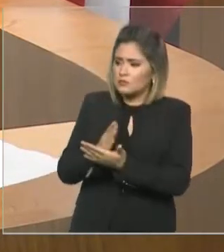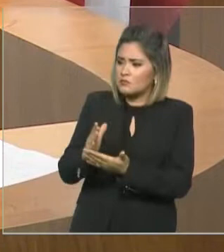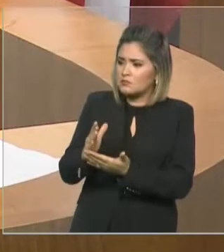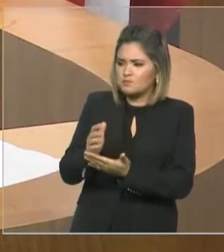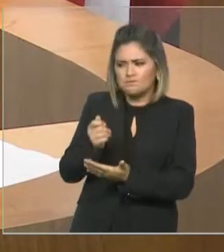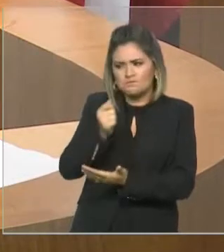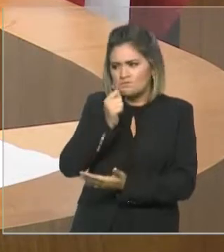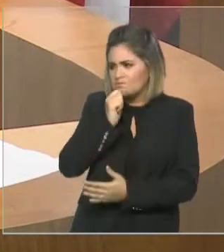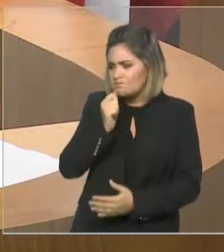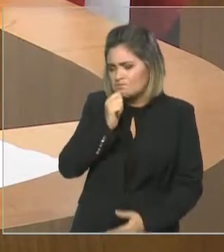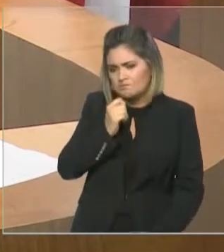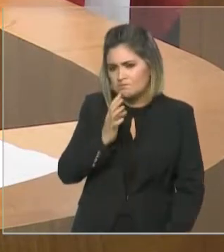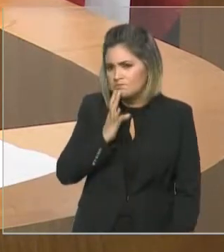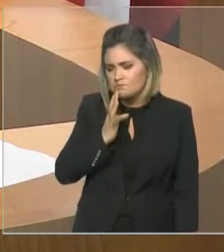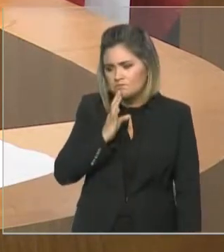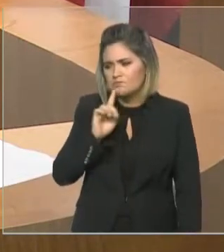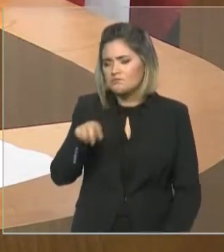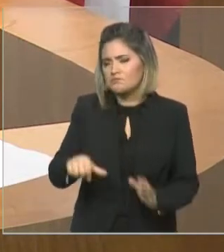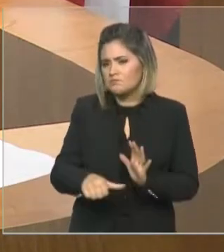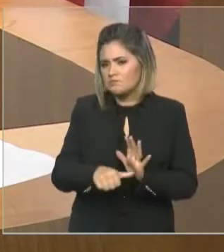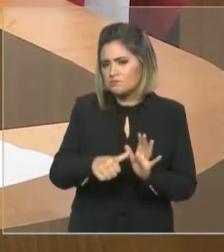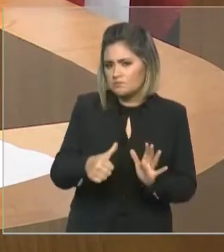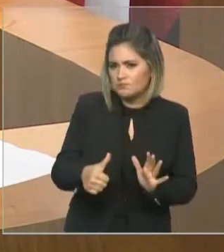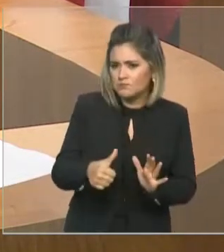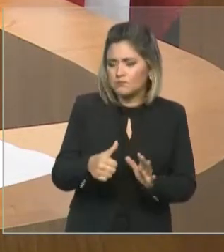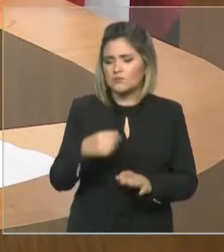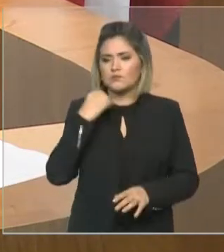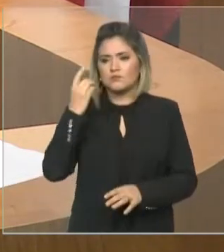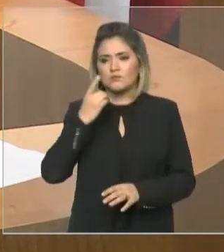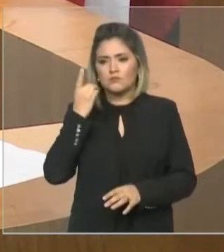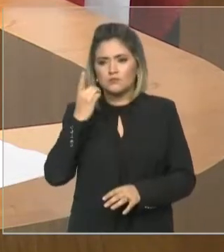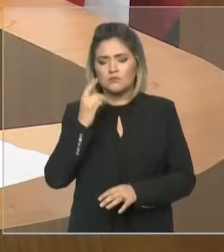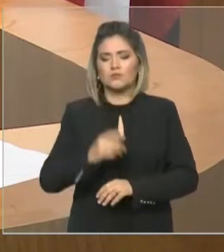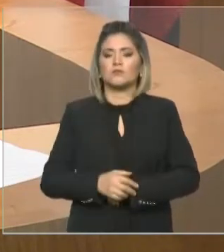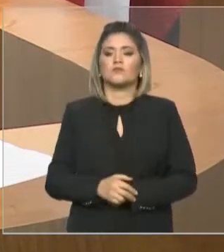bem-vindos. Quero a permissão dos meus nobres pares